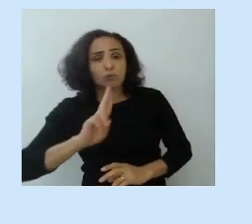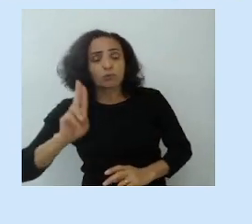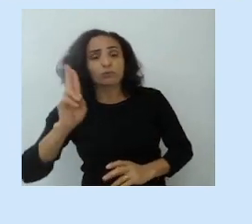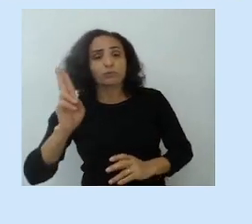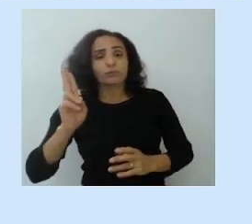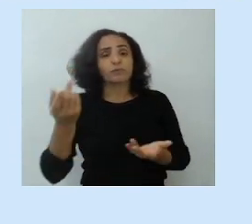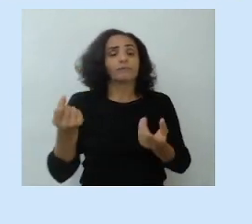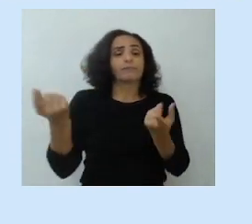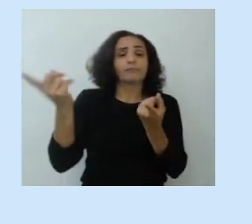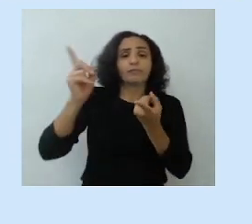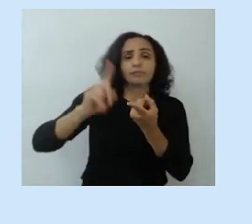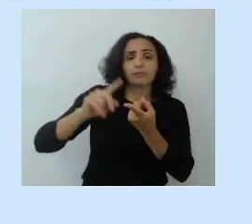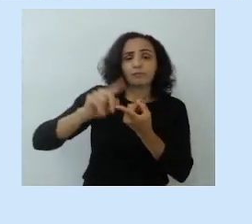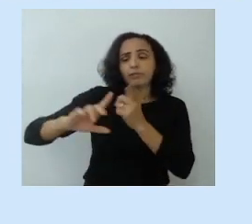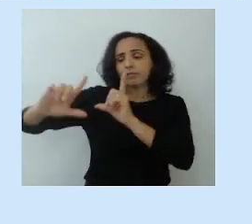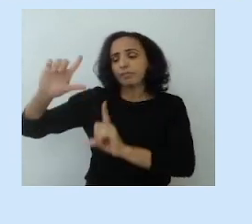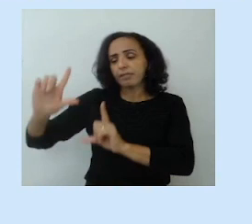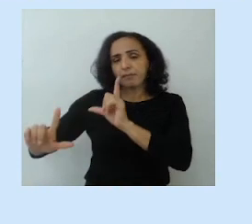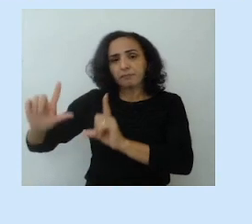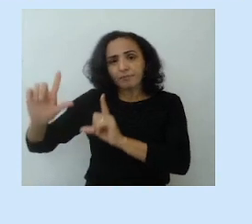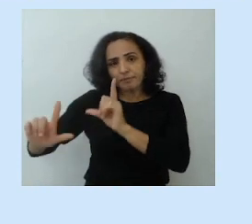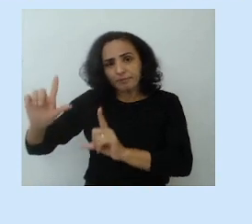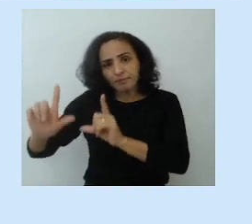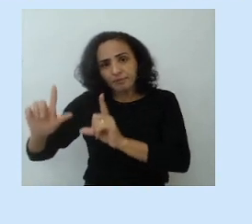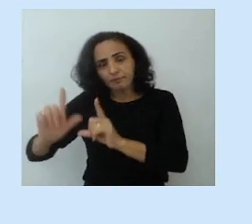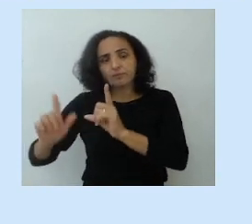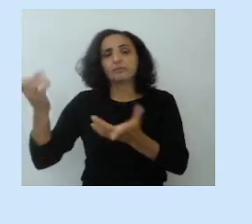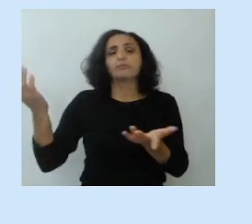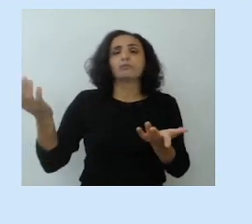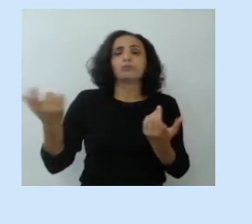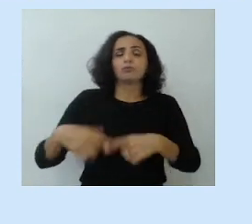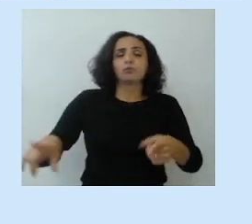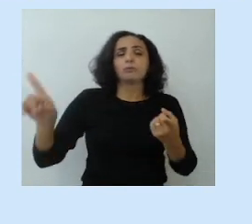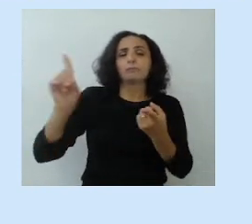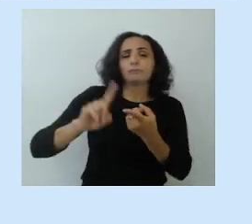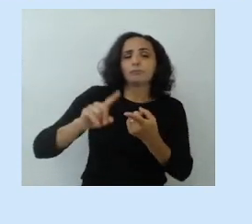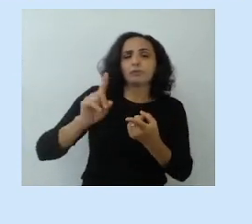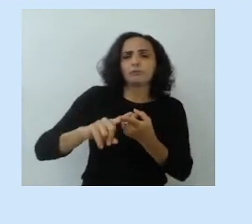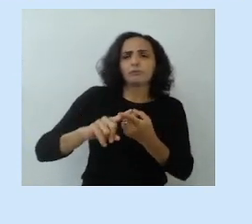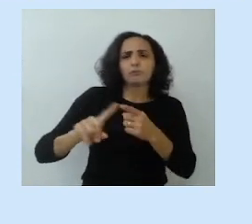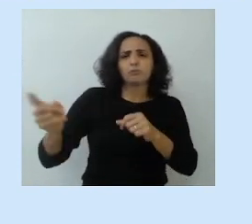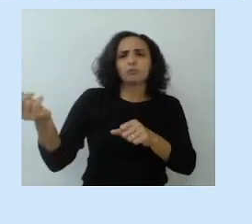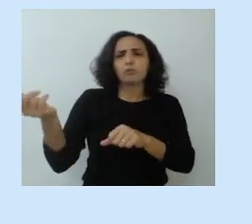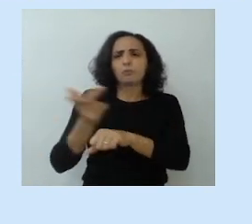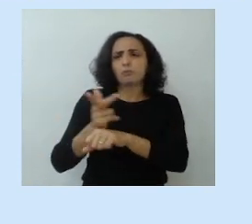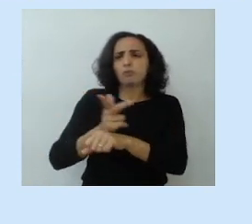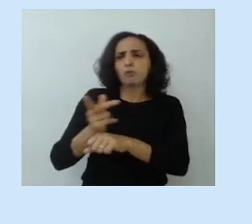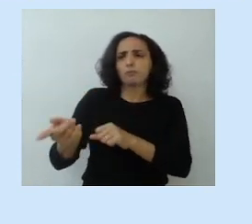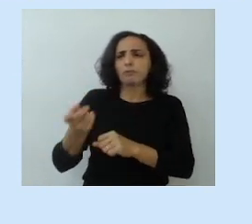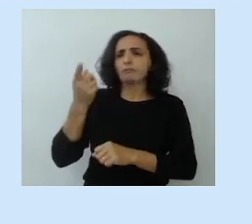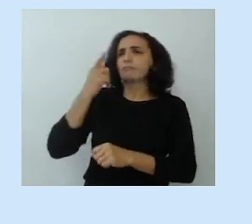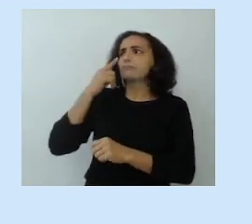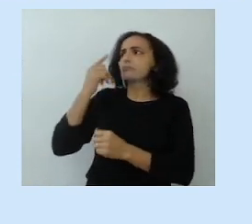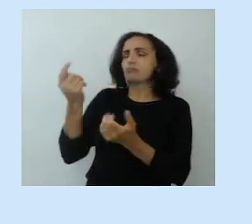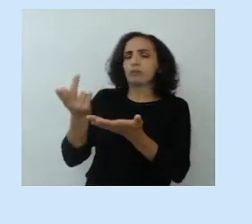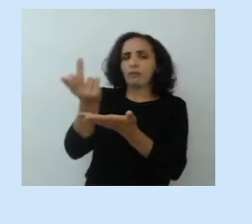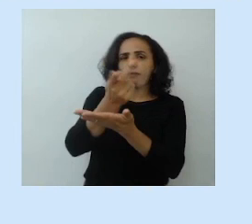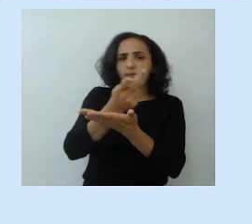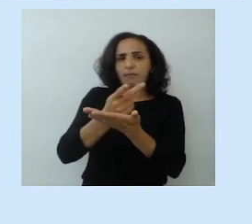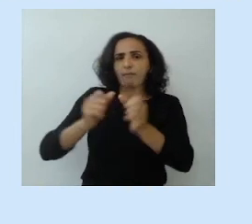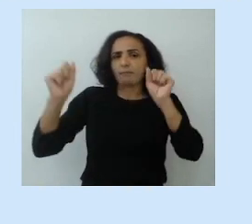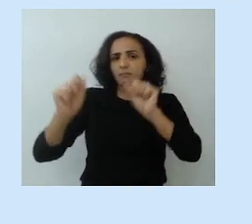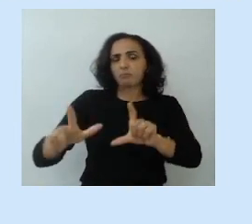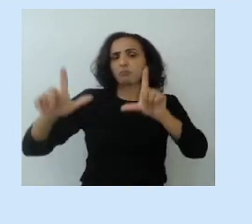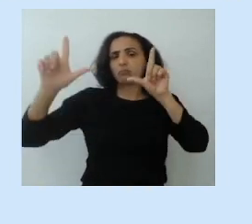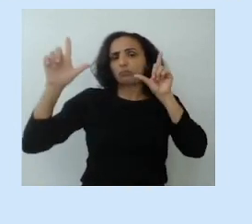para receber os sinais transmitidos via satélites, os telescópios aí para captar essas imagens dos astros com